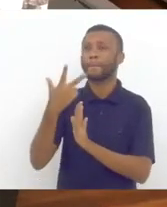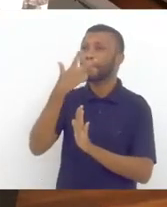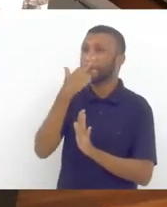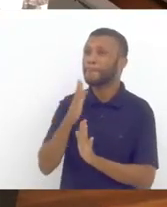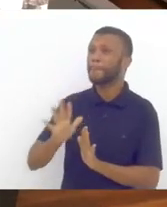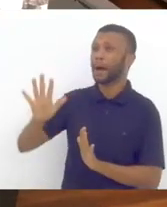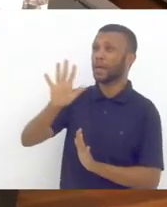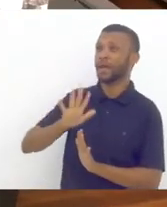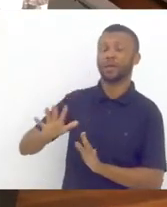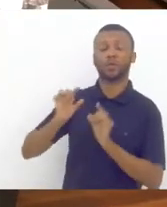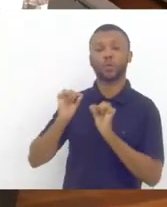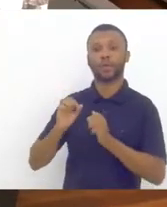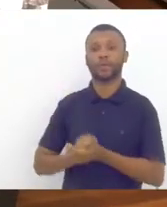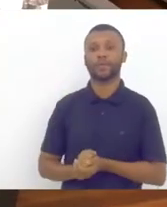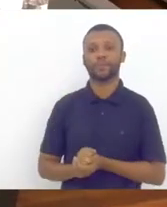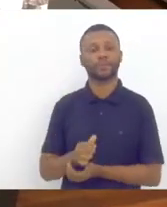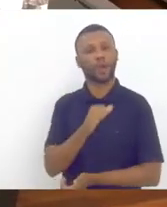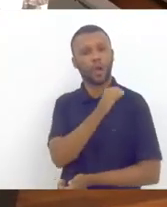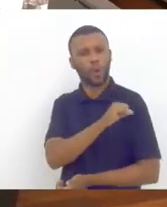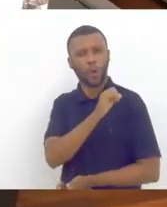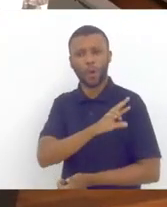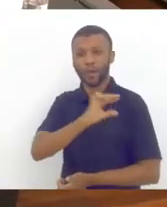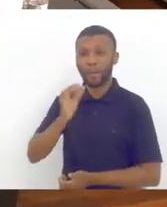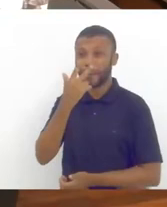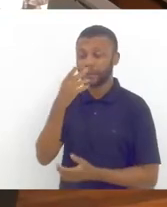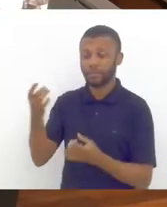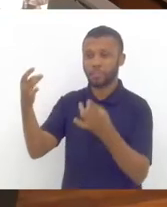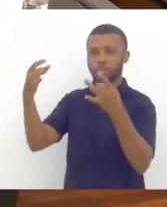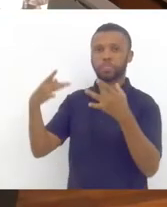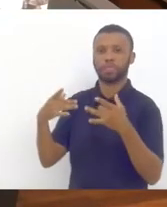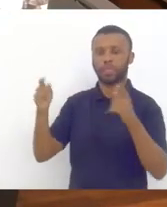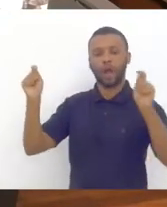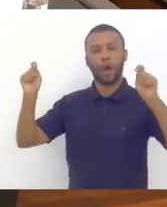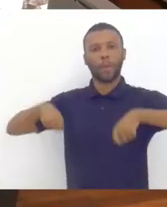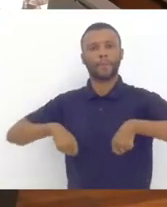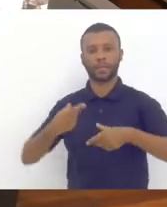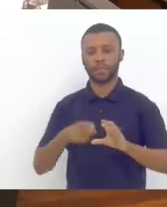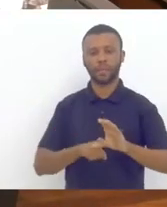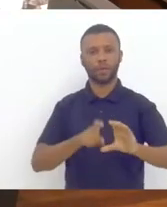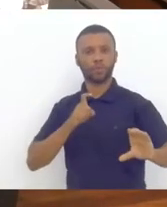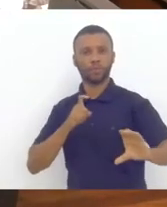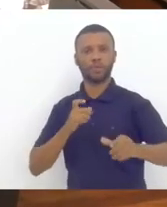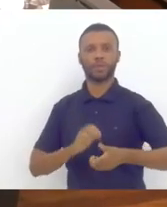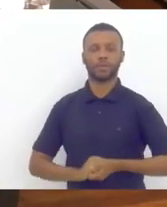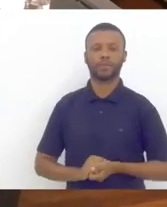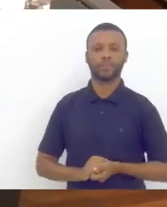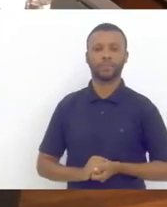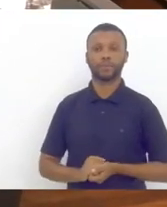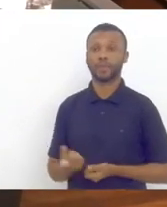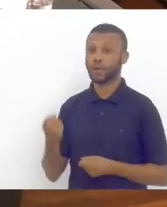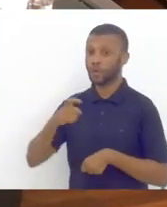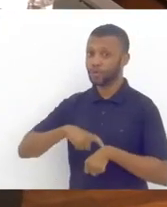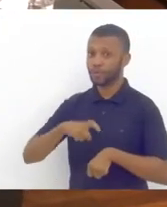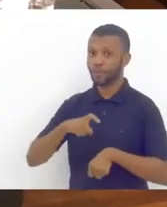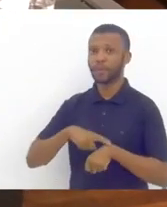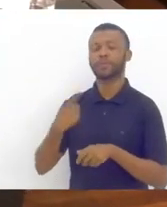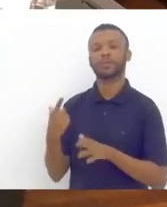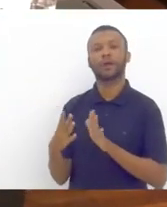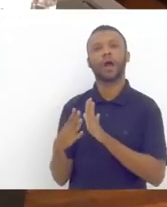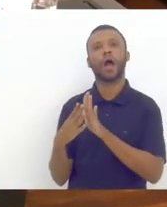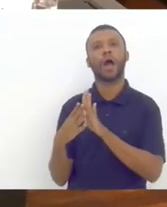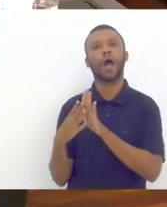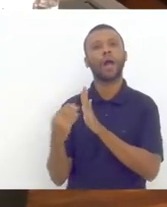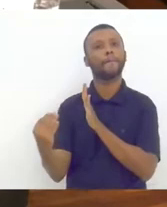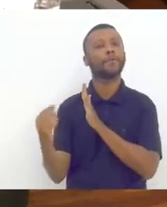parece... O Estado do Rio de Janeiro abre mão da sua competência de autonomia. quando reproduz